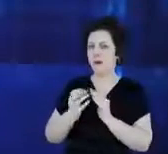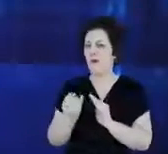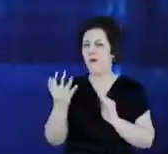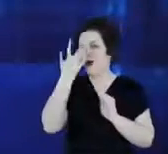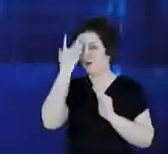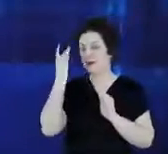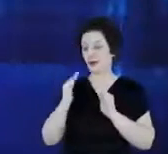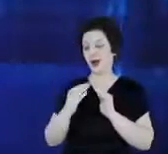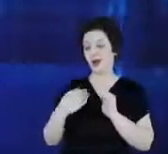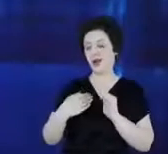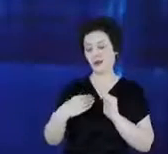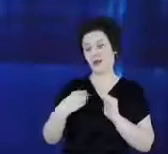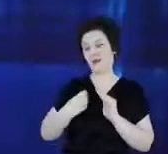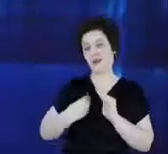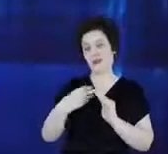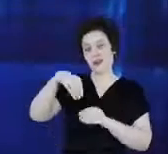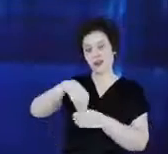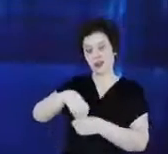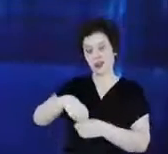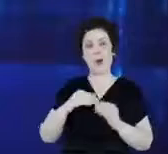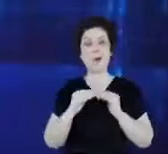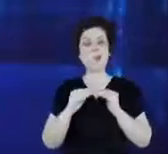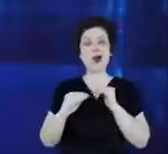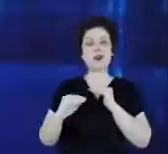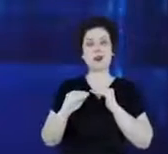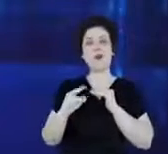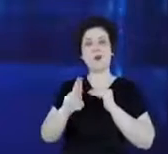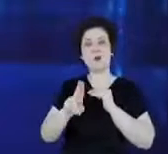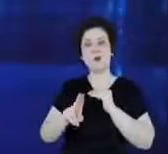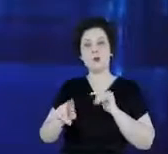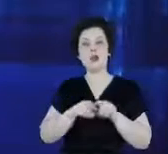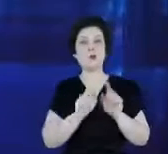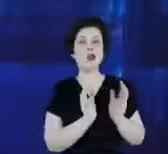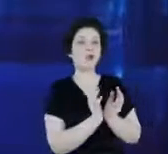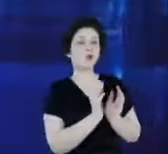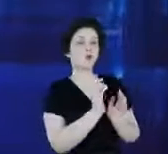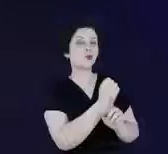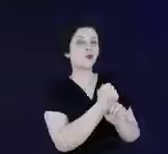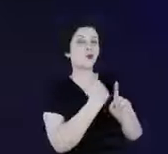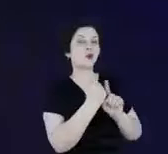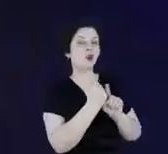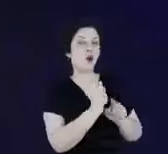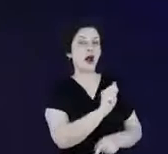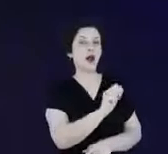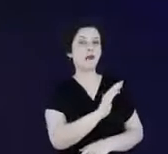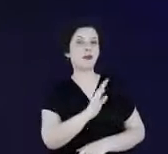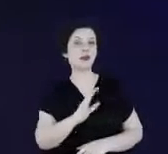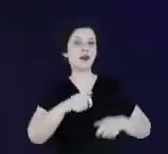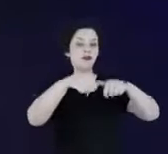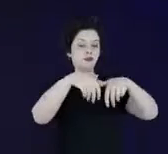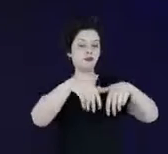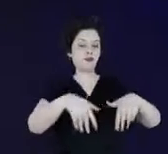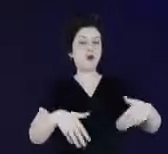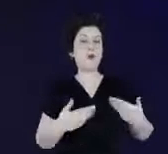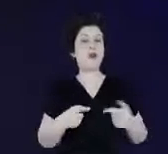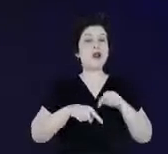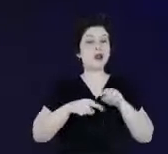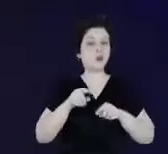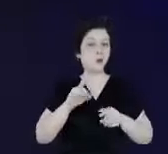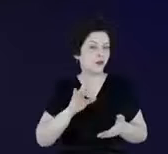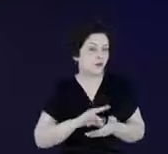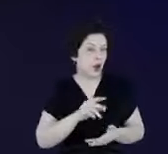pessoas moram naquele domicílio Qual é o padrão de consumo a classe social daquela pessoa que equipamentos